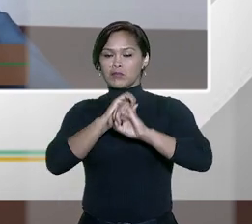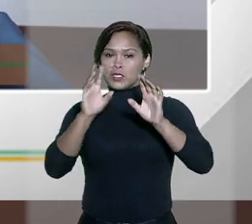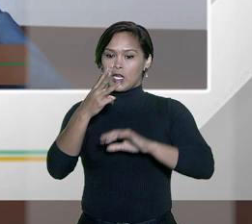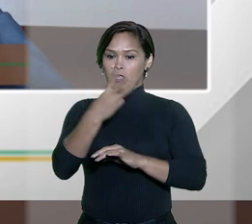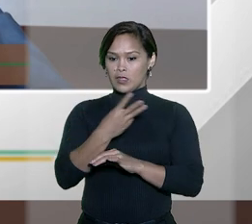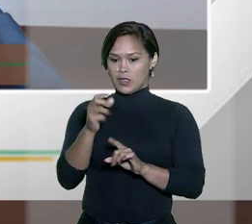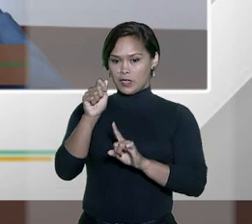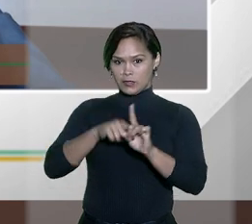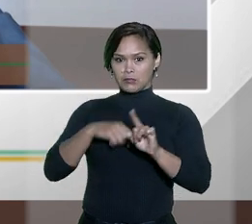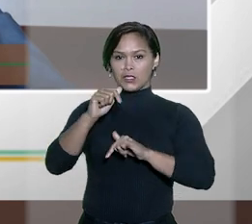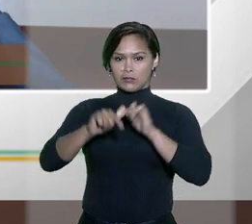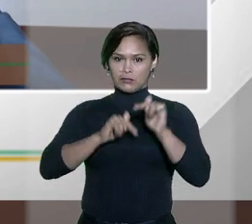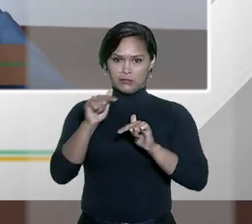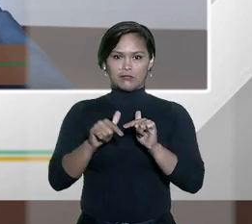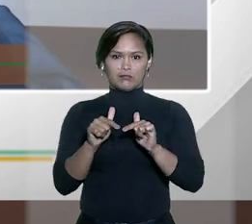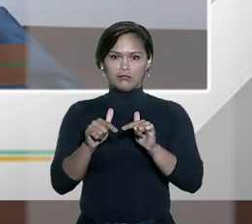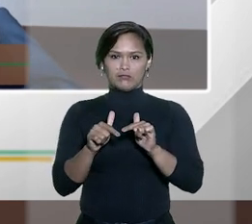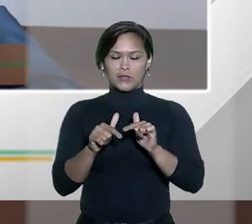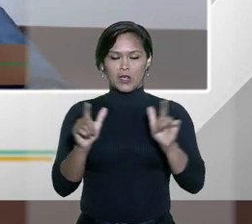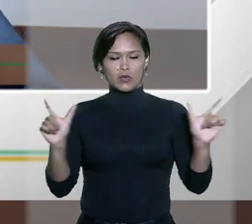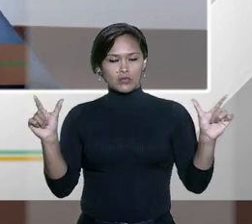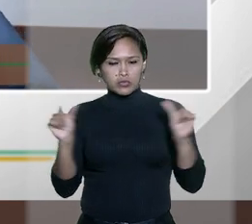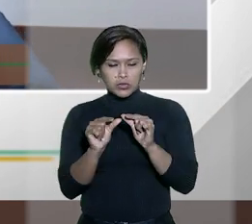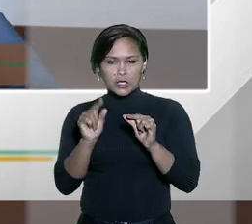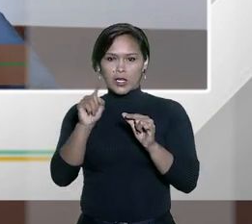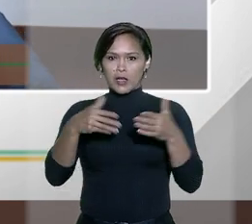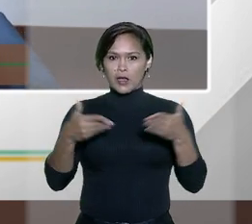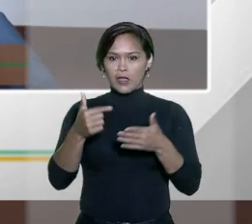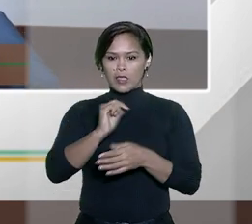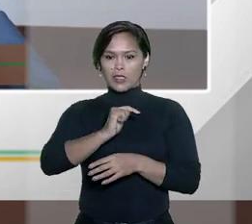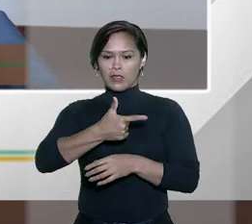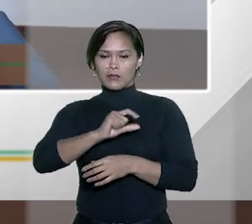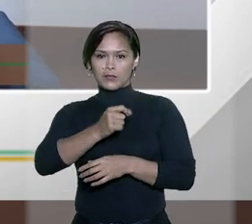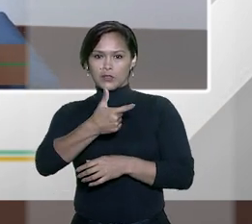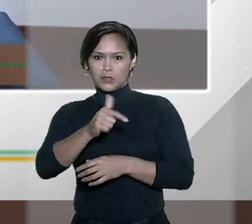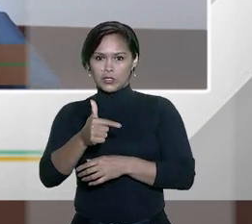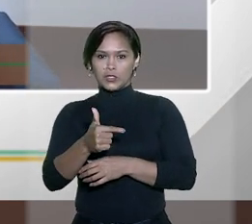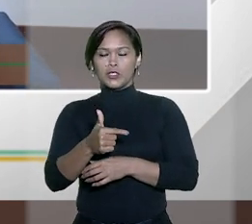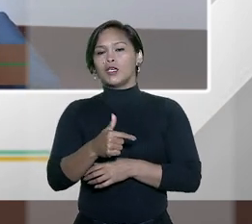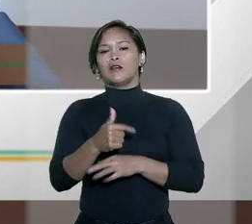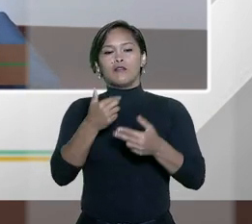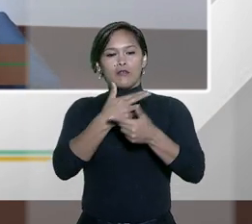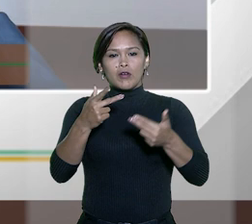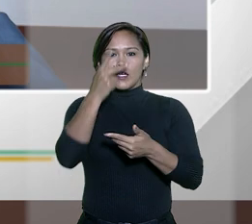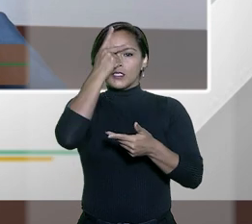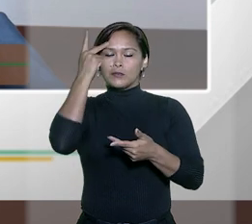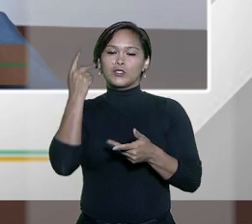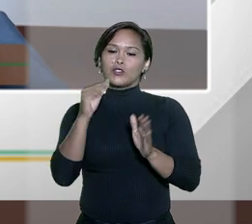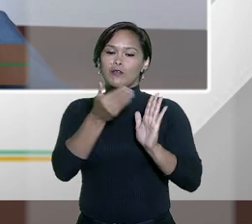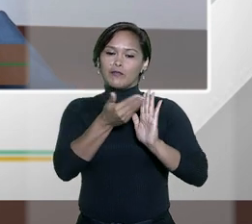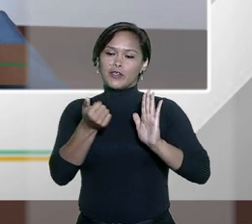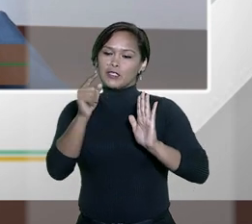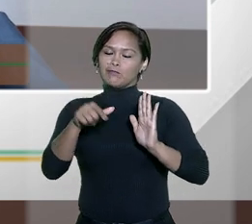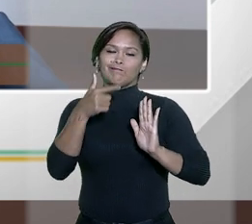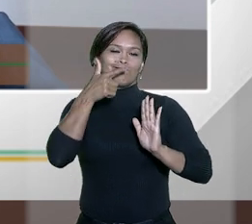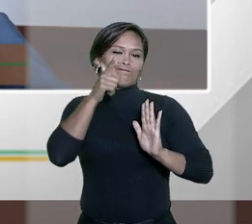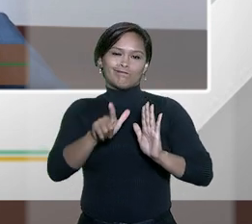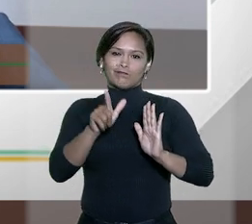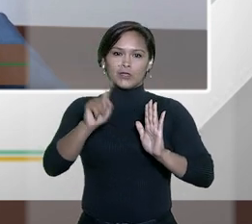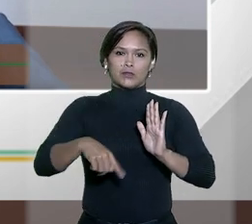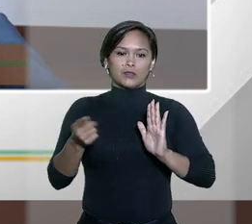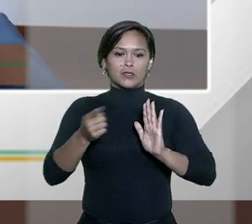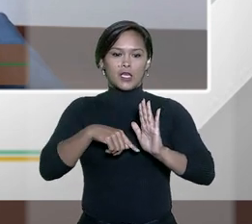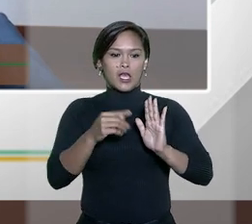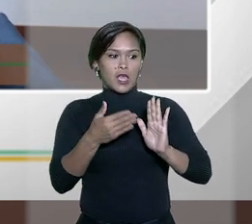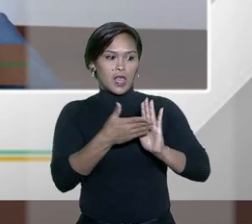né, 3 meses de trabalho abreviados agora em 2022, então muita gente certamente fica de fora, né? O processo